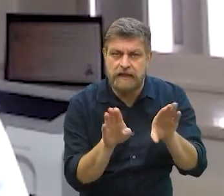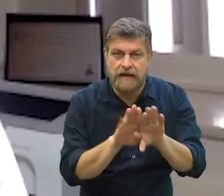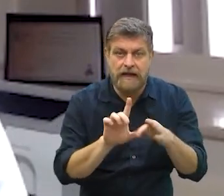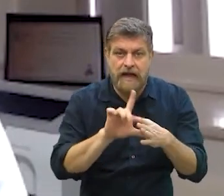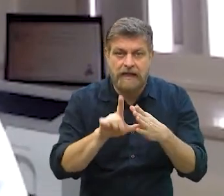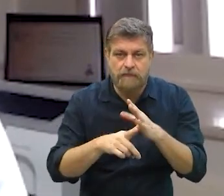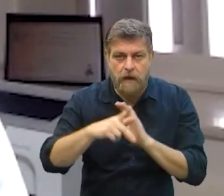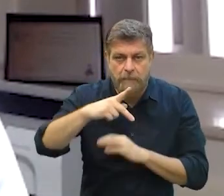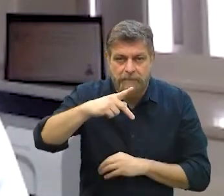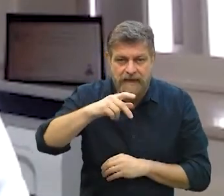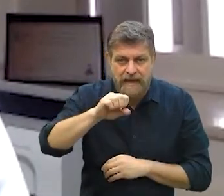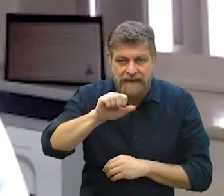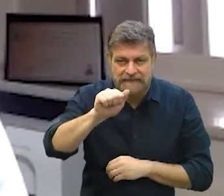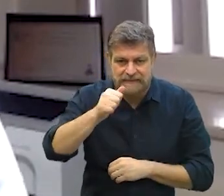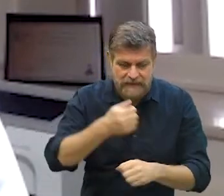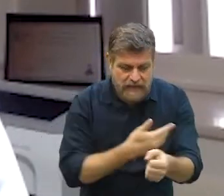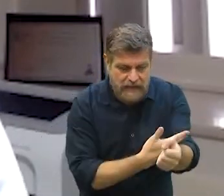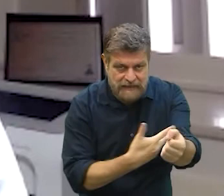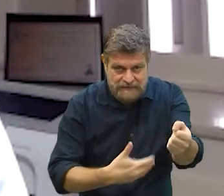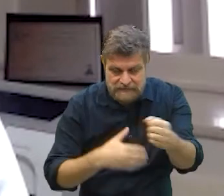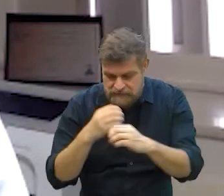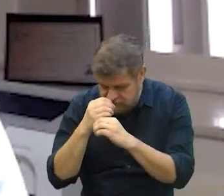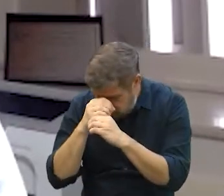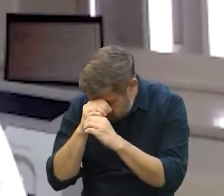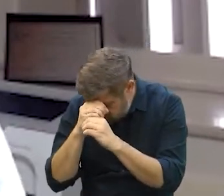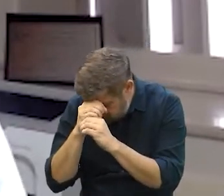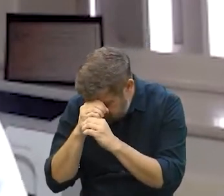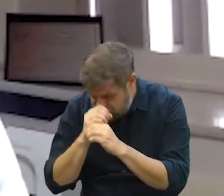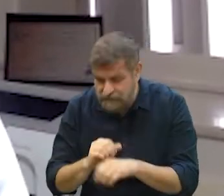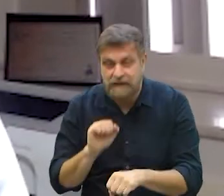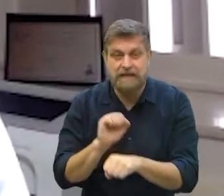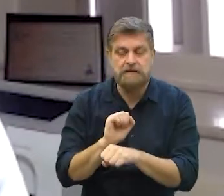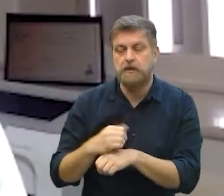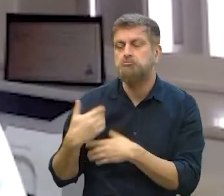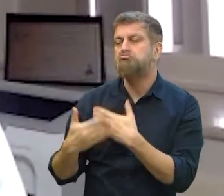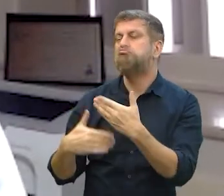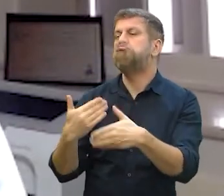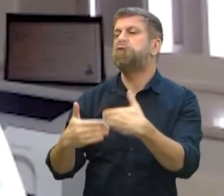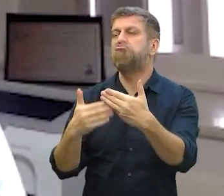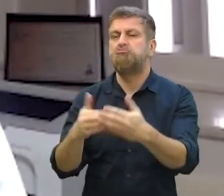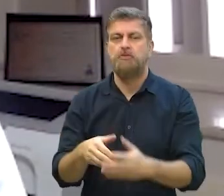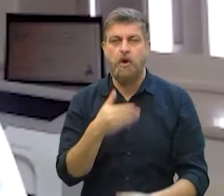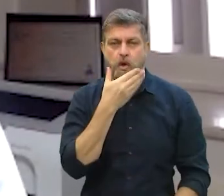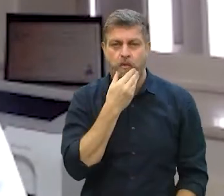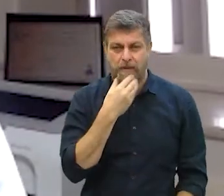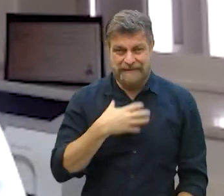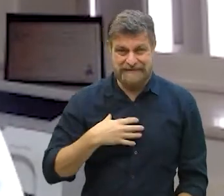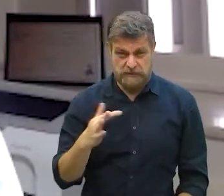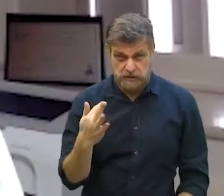a partir disso. Se deixar para fazer diagnóstico do tumor de próstata baseado